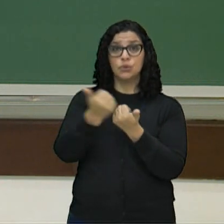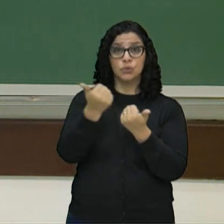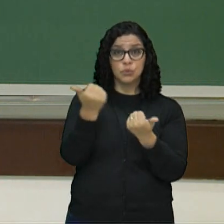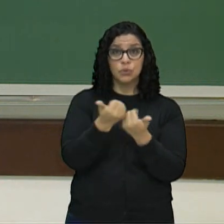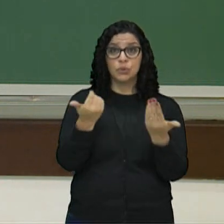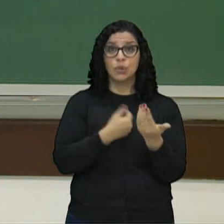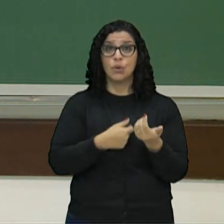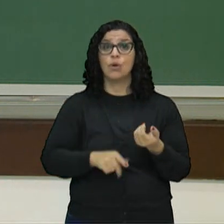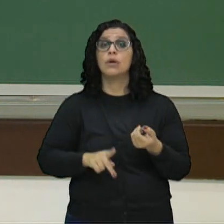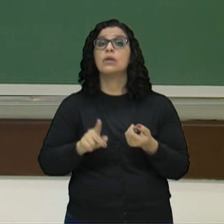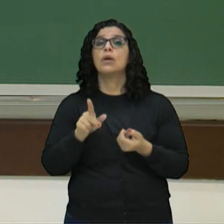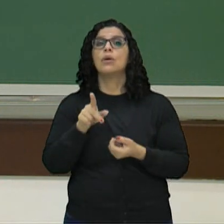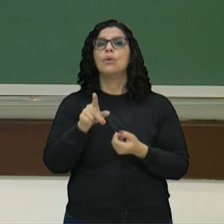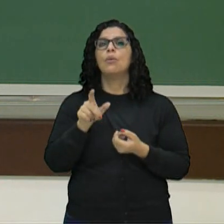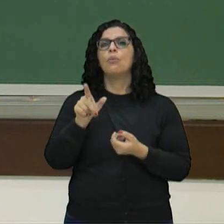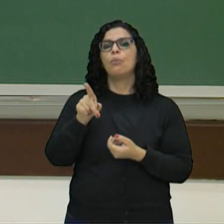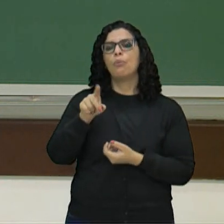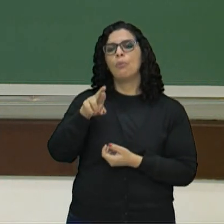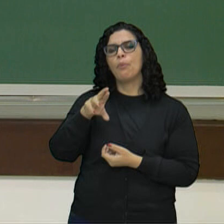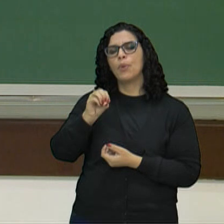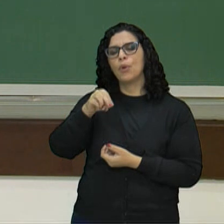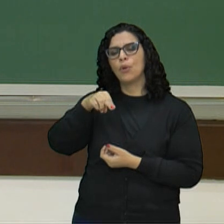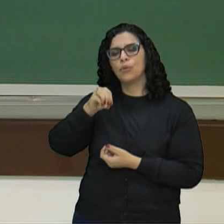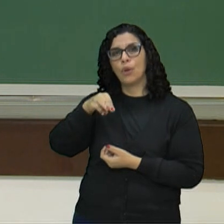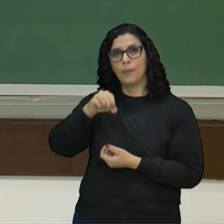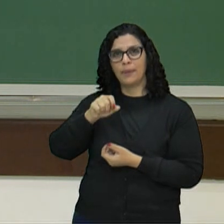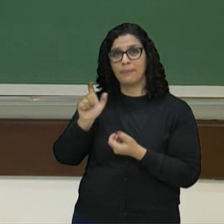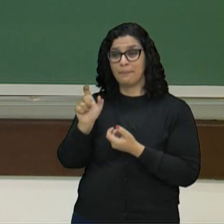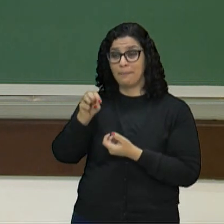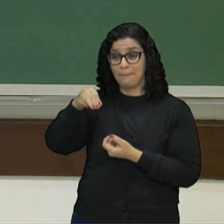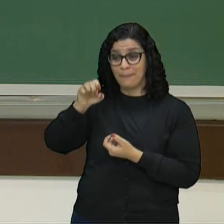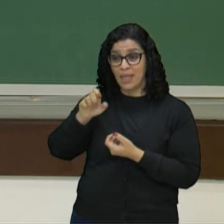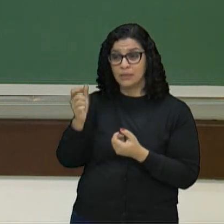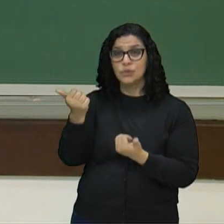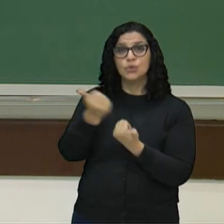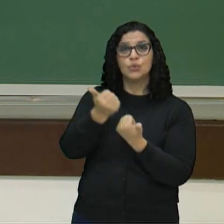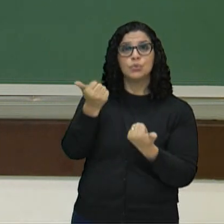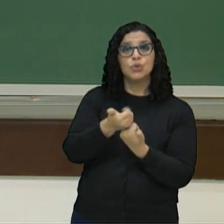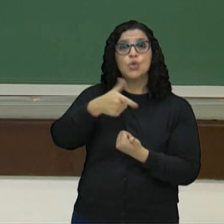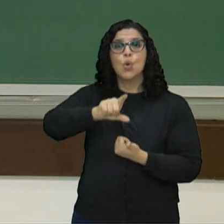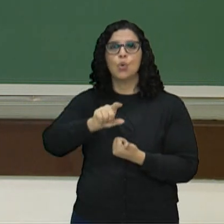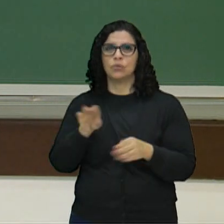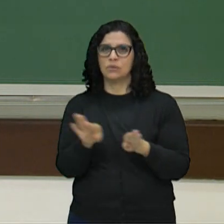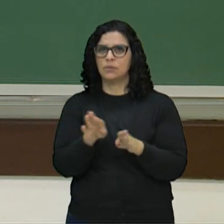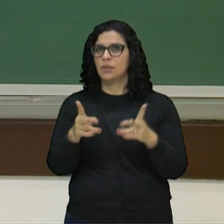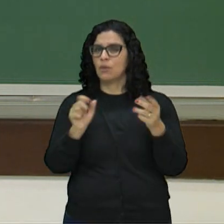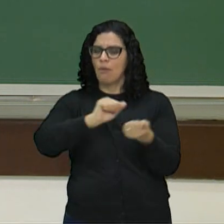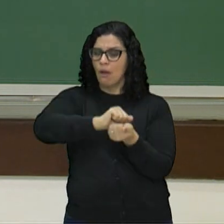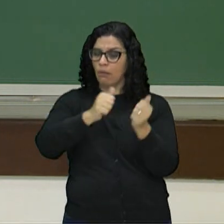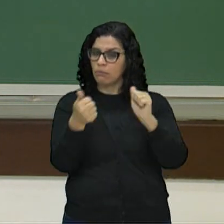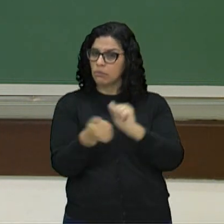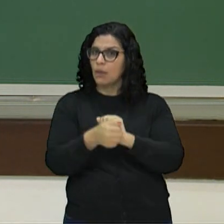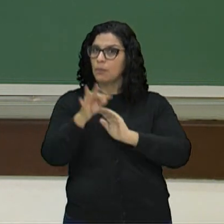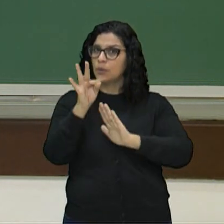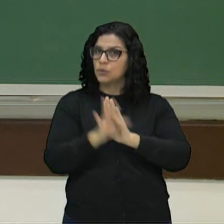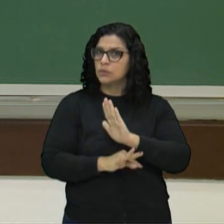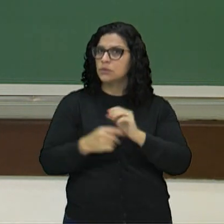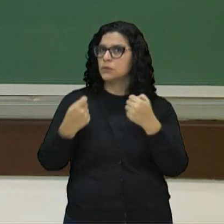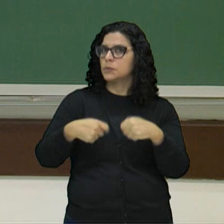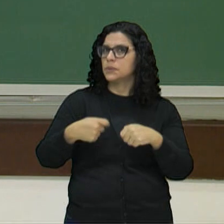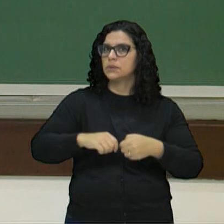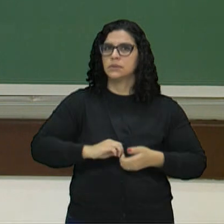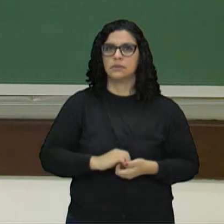o pronome me por outro pronome correspondente. Faça a adaptação